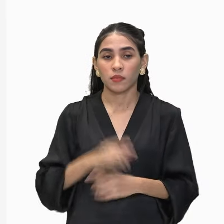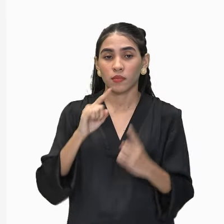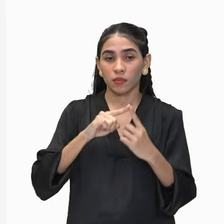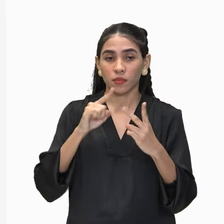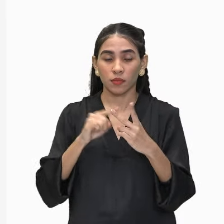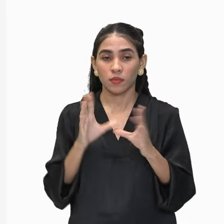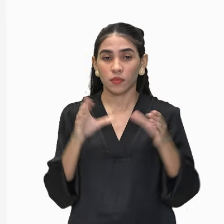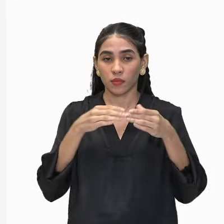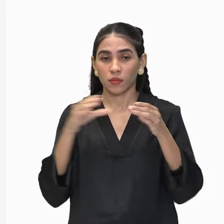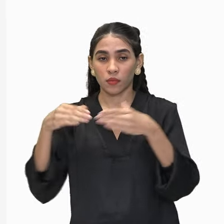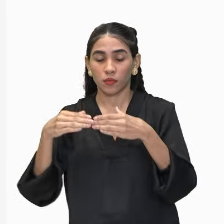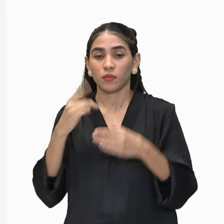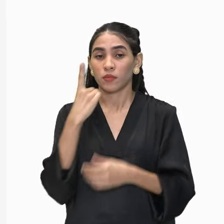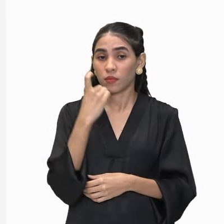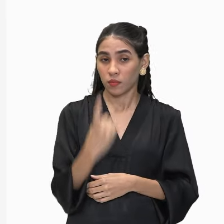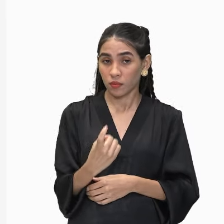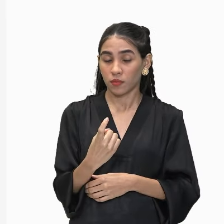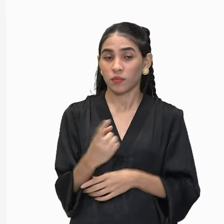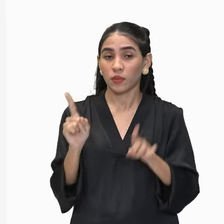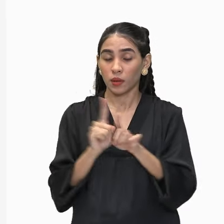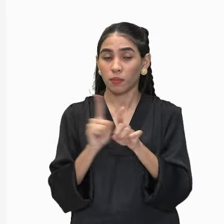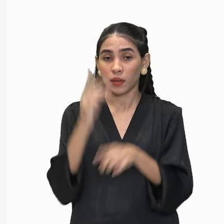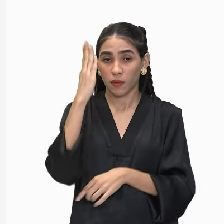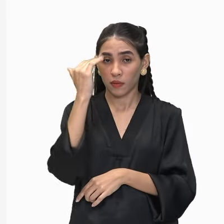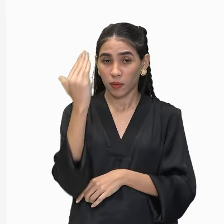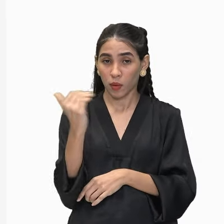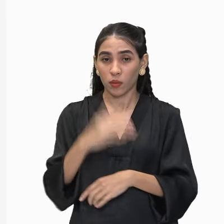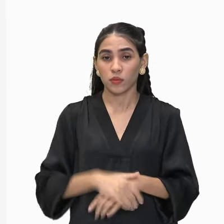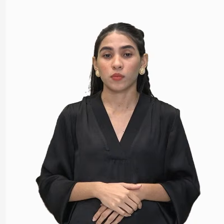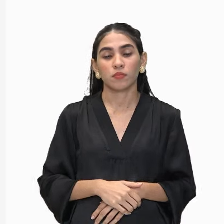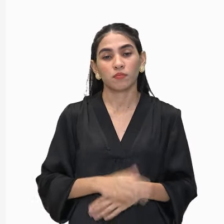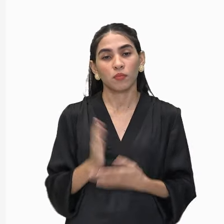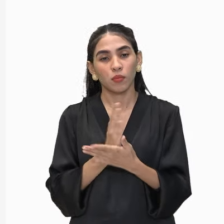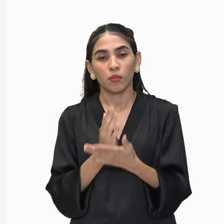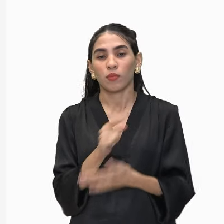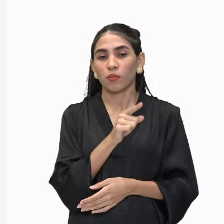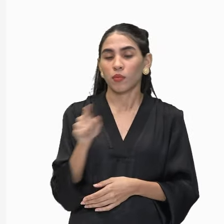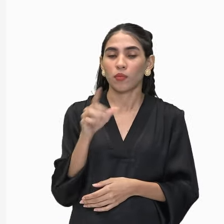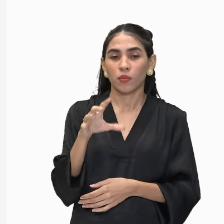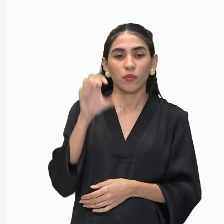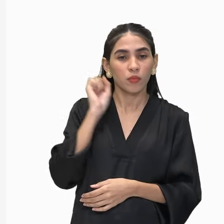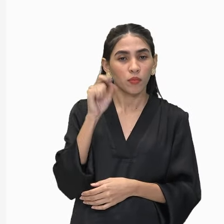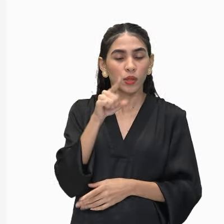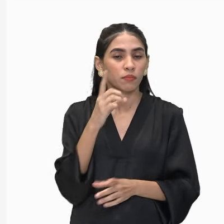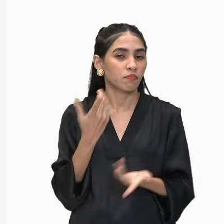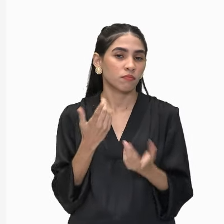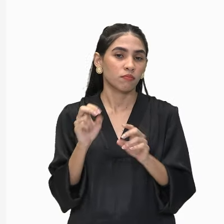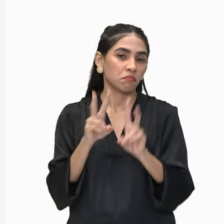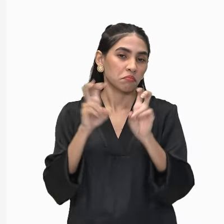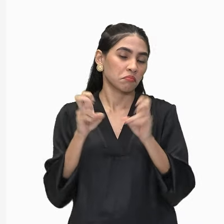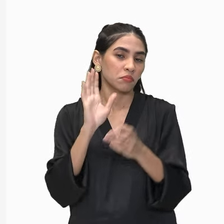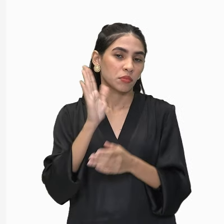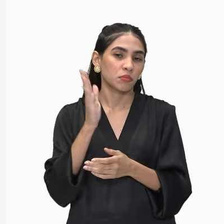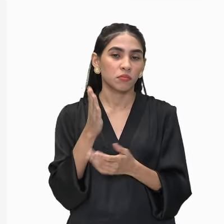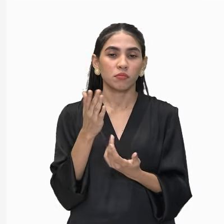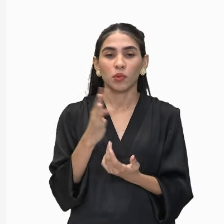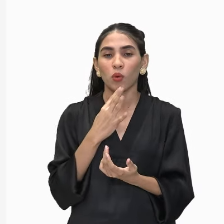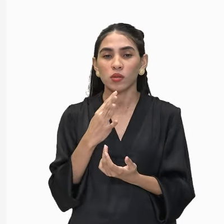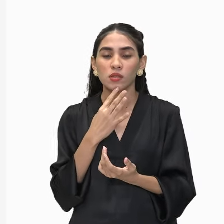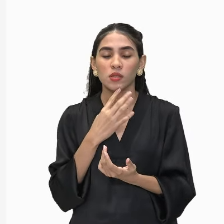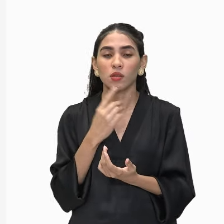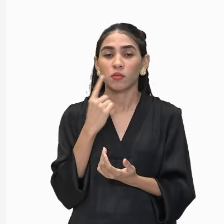grupos interessantes, bem populares. Em algum momento você já deve ter se deparado com algum